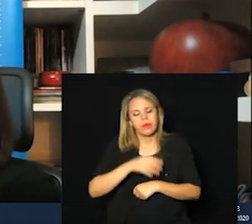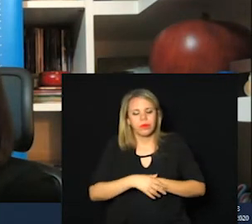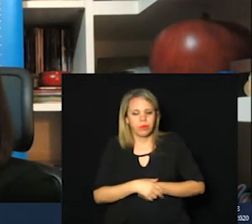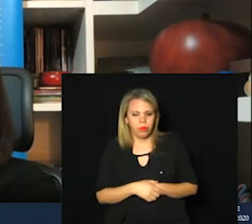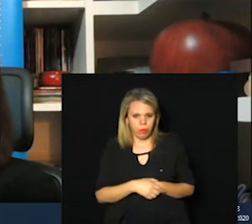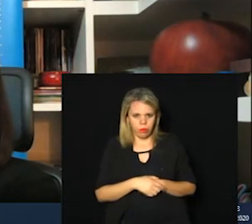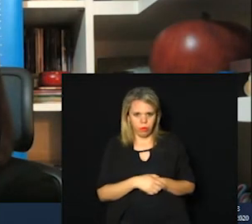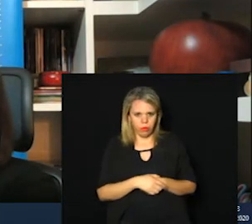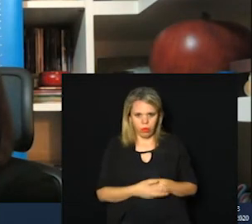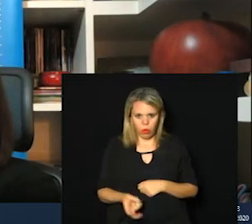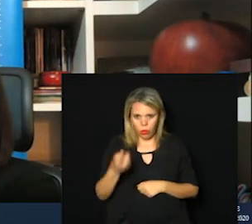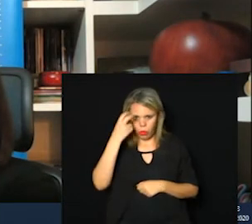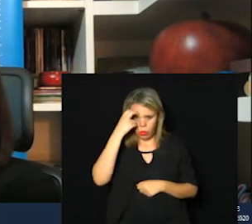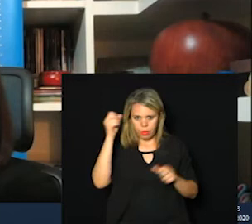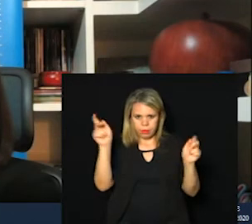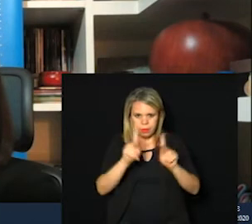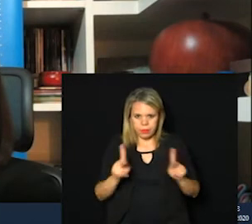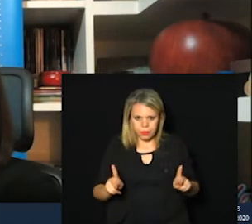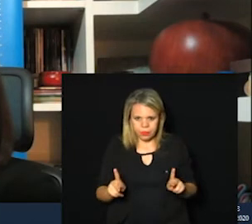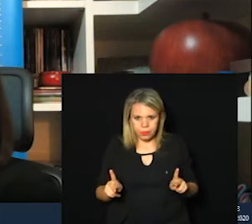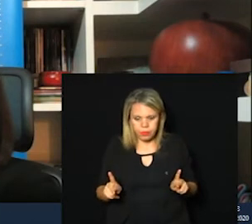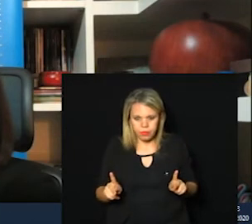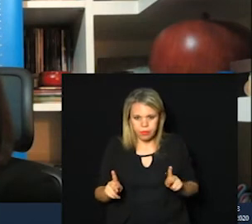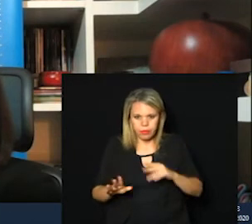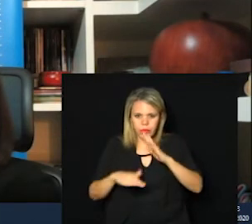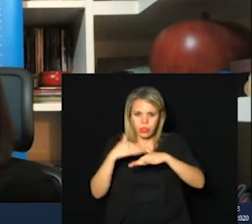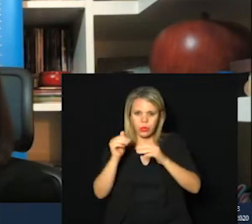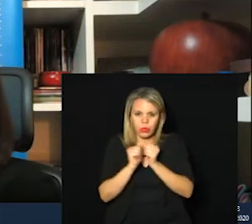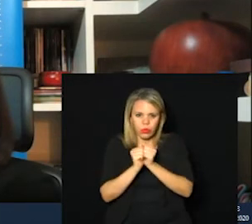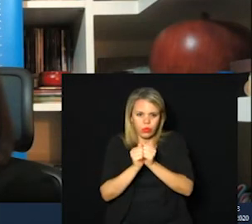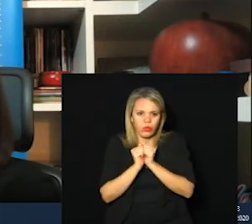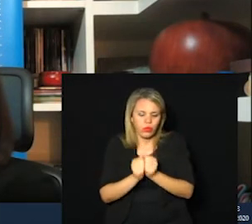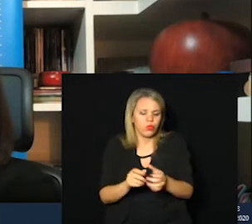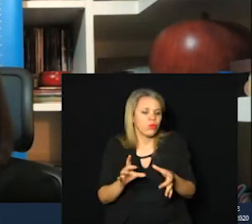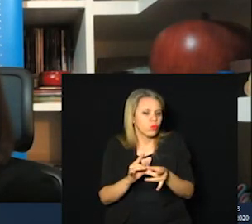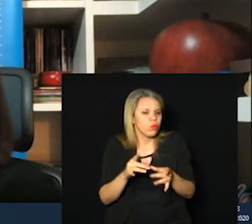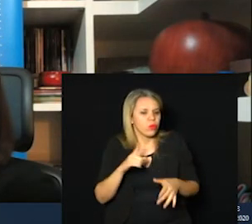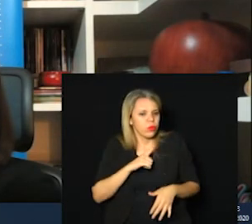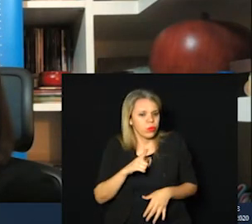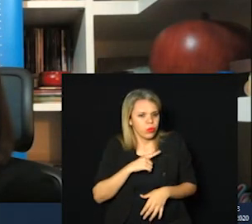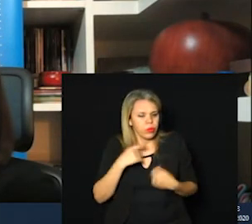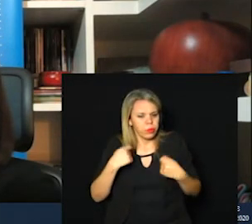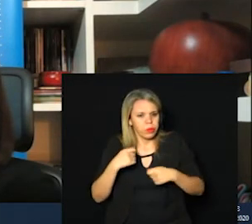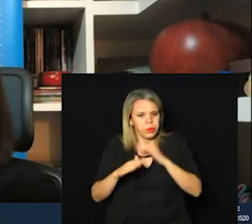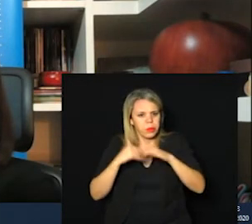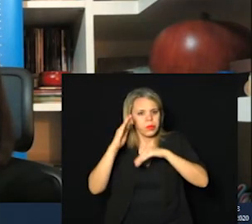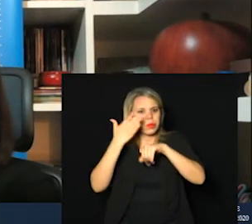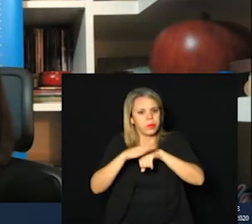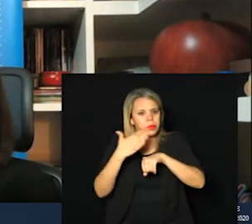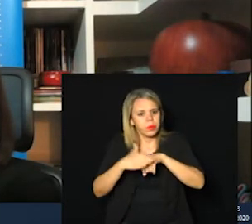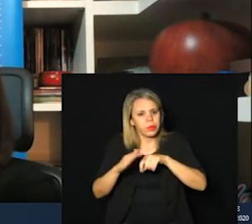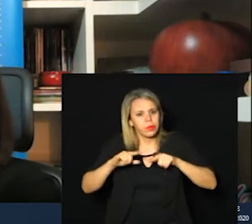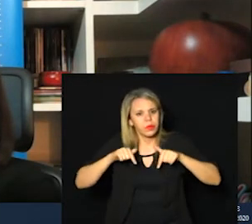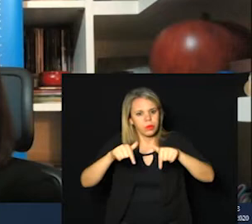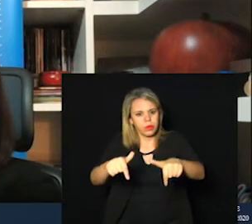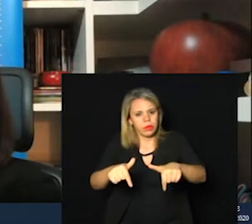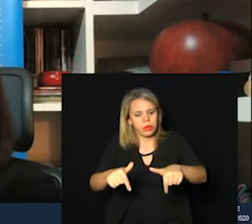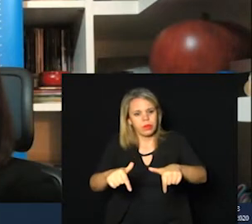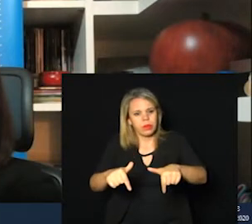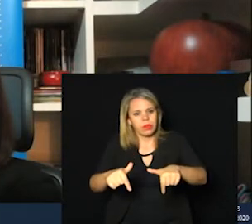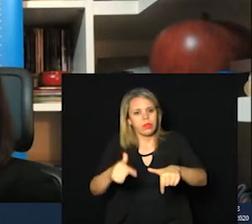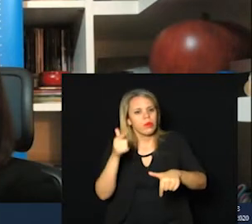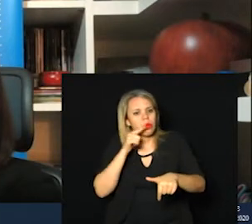A cultura da paz, para mim, se constrói juntos. E é necessário desenvolver e praticar atitudes que sedimentem